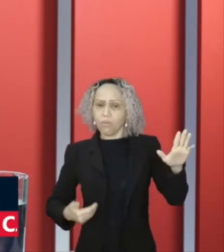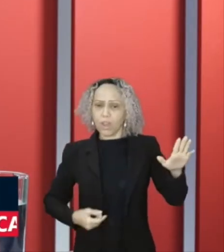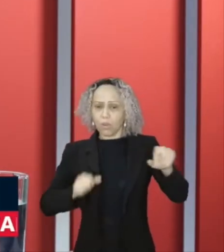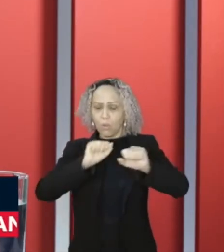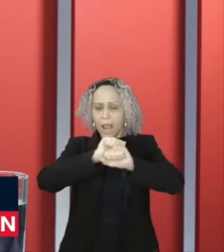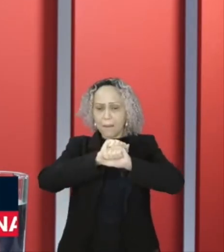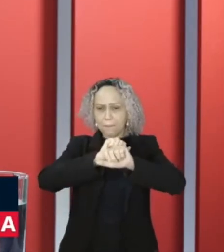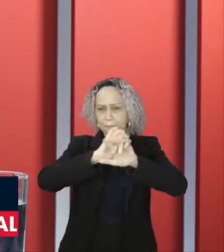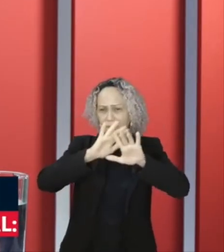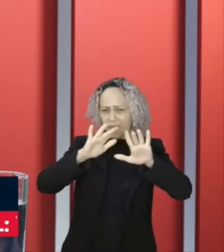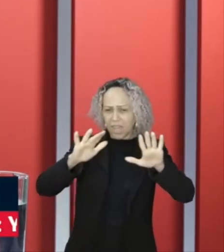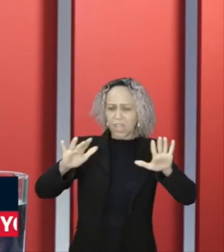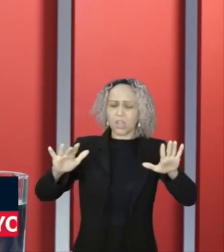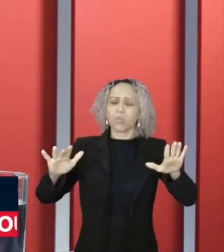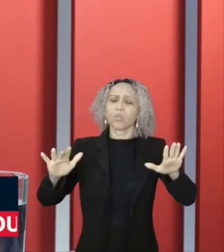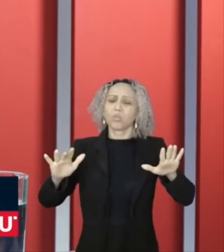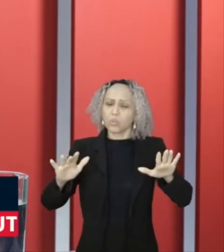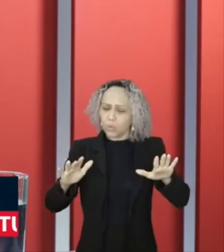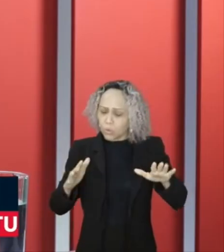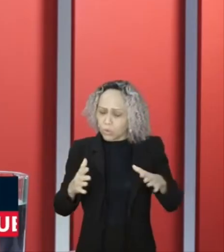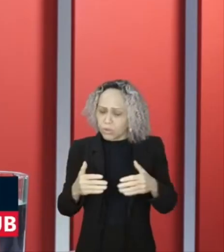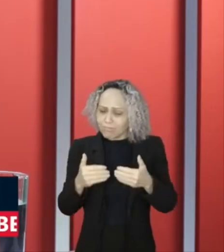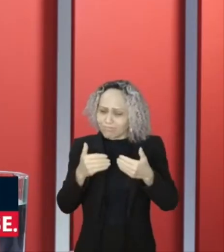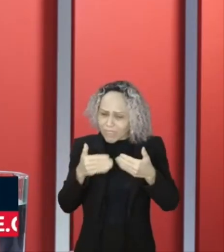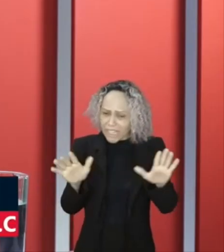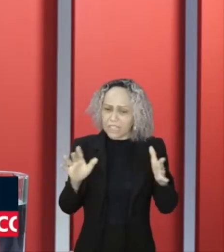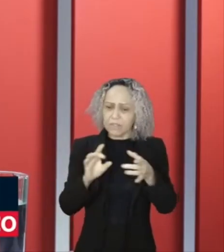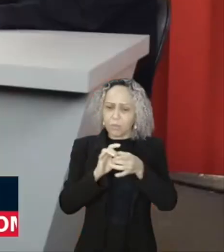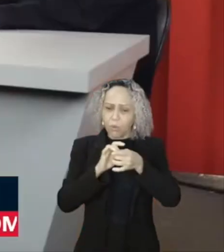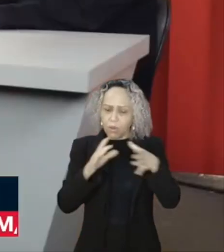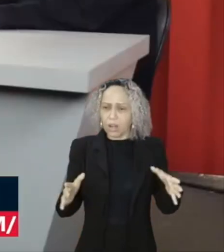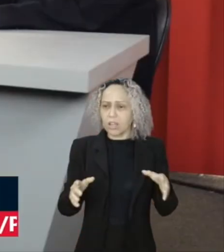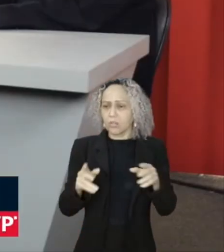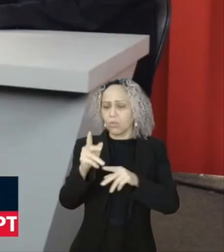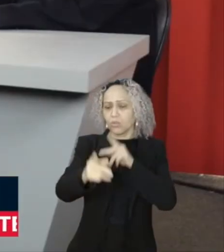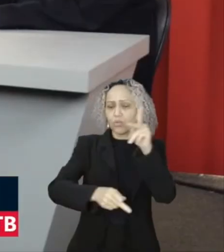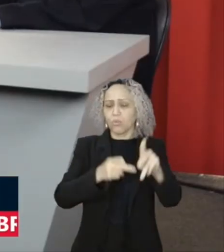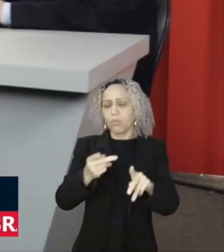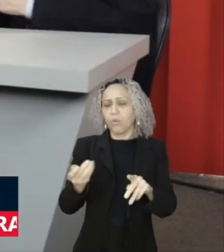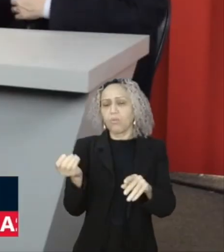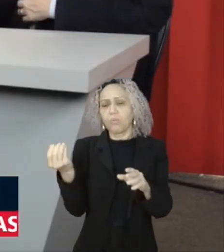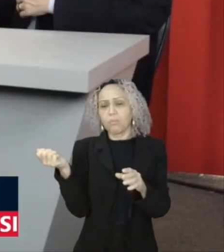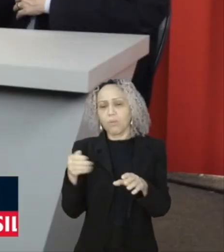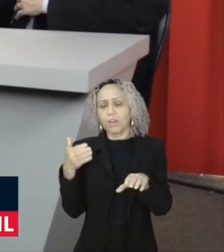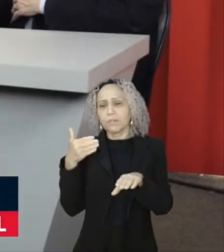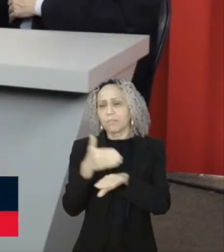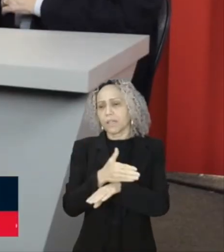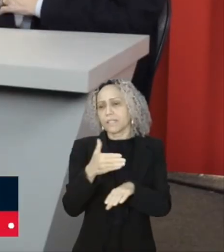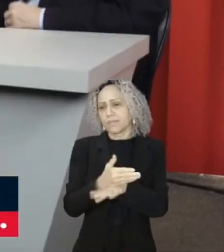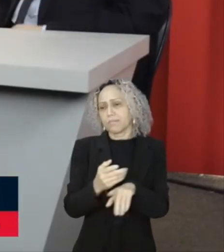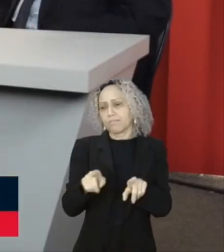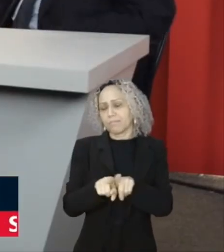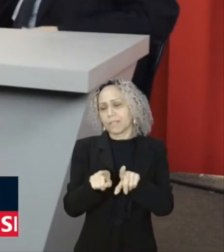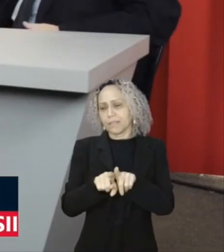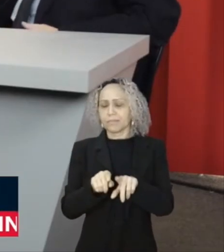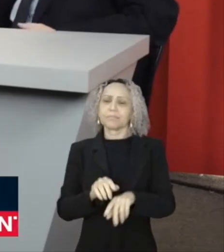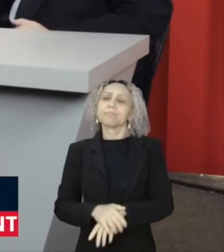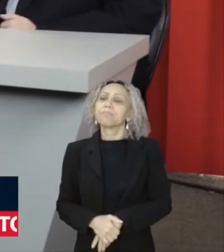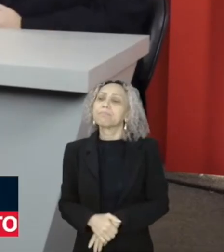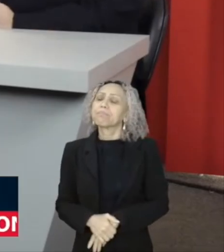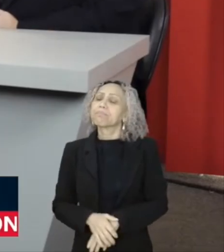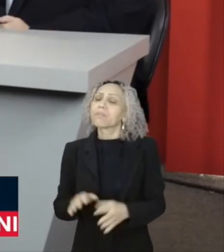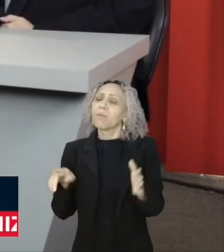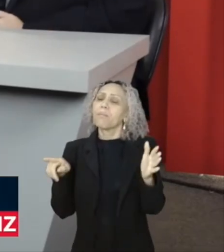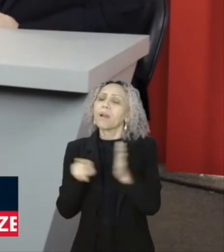impôs e foi muito bem sucedida nesse primeiro período. Secretário, quais são os pilares desse PPA